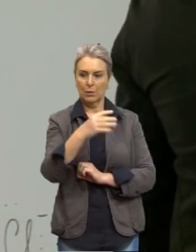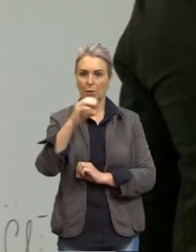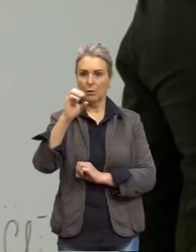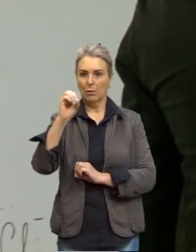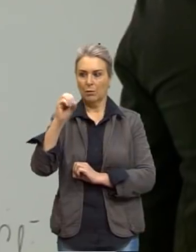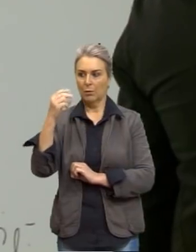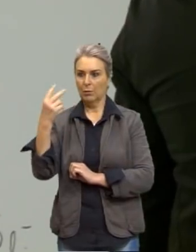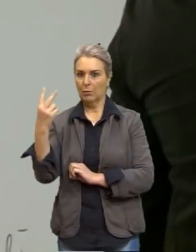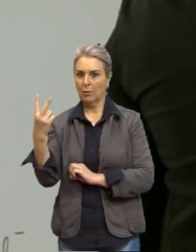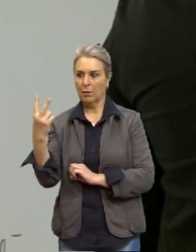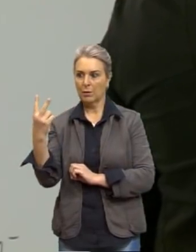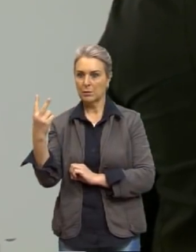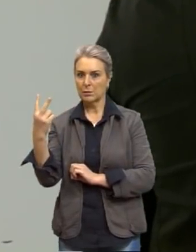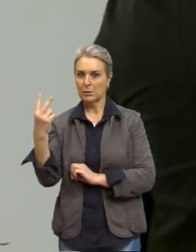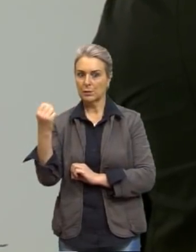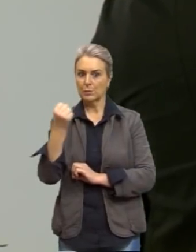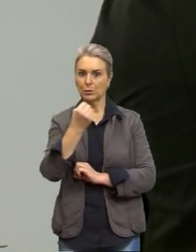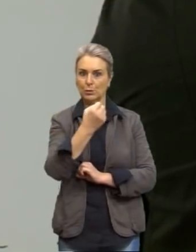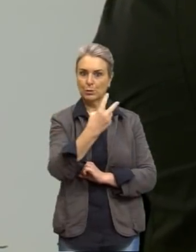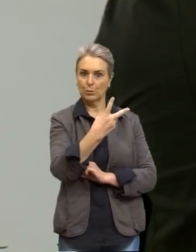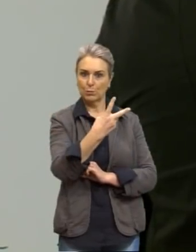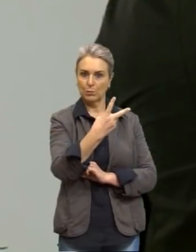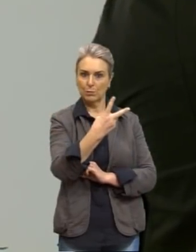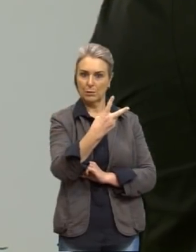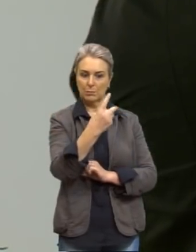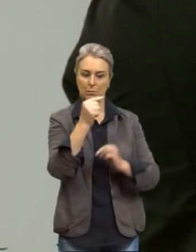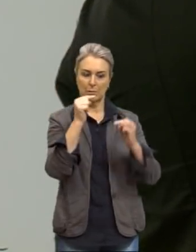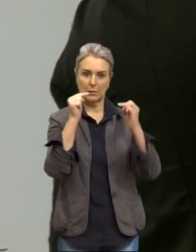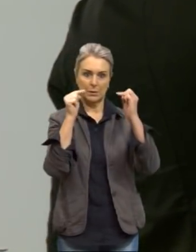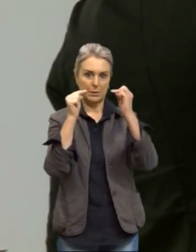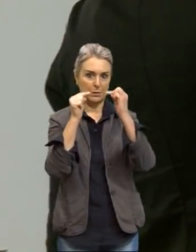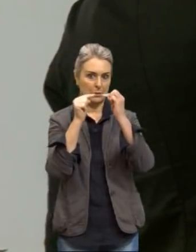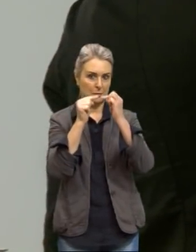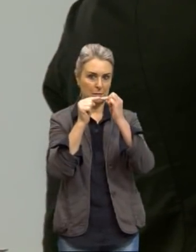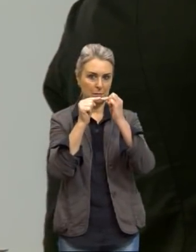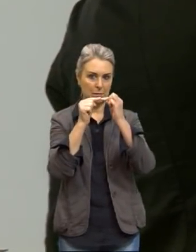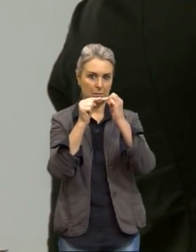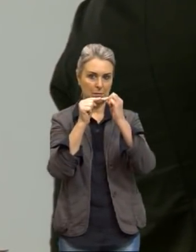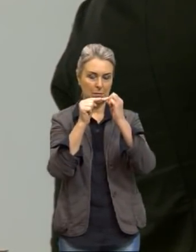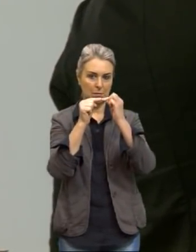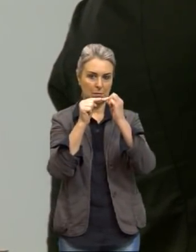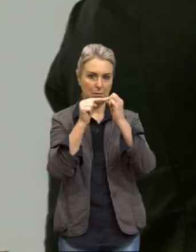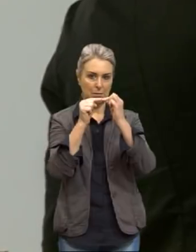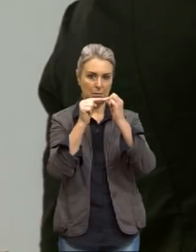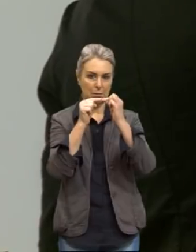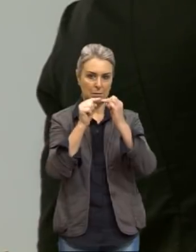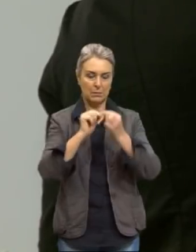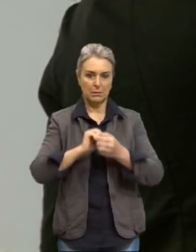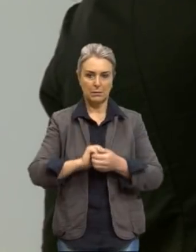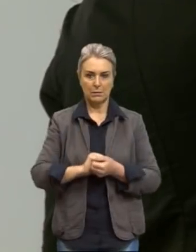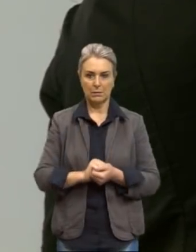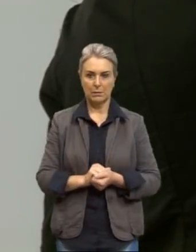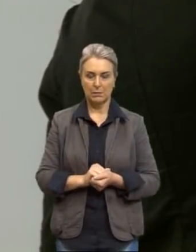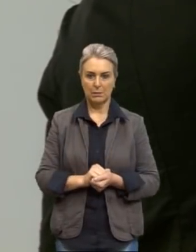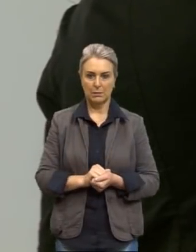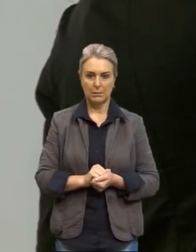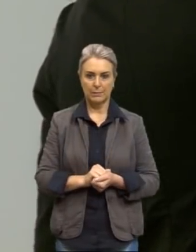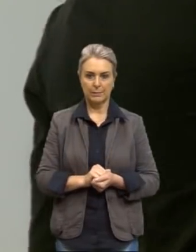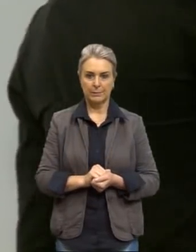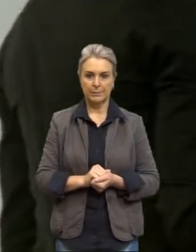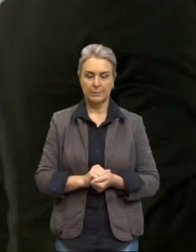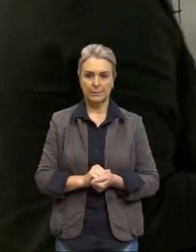oxigênio que precisa fazer duas oi ó e